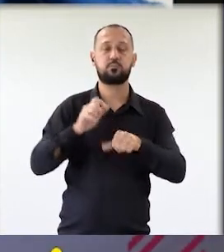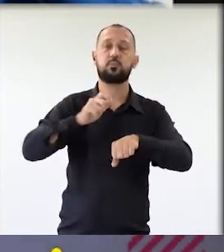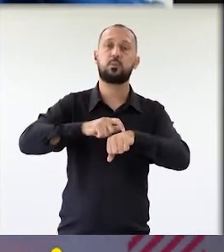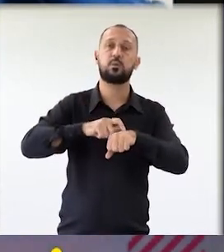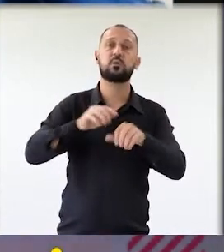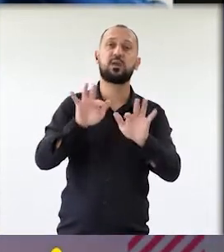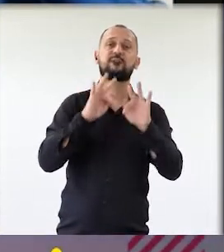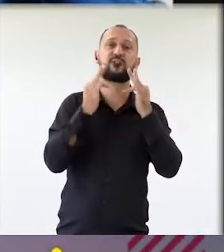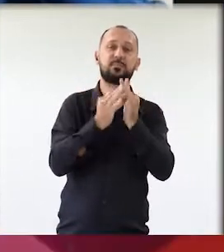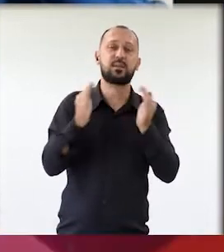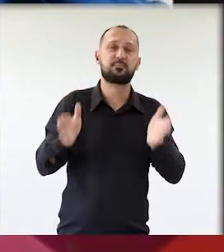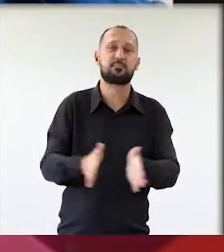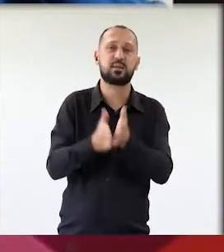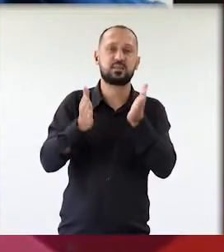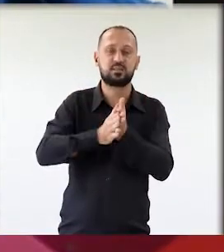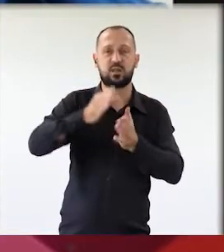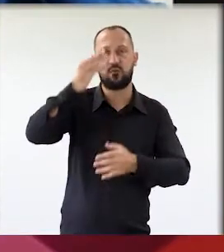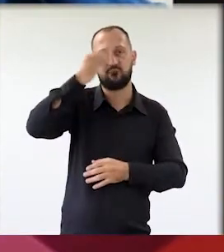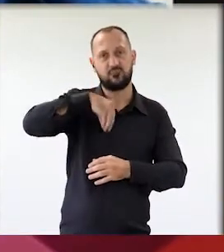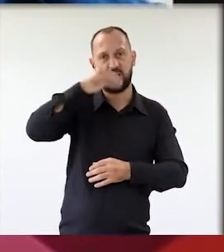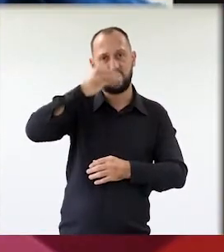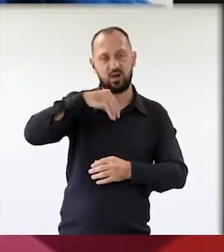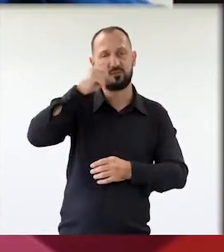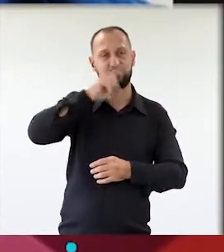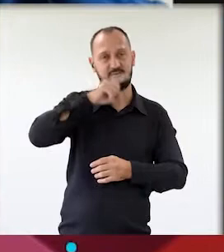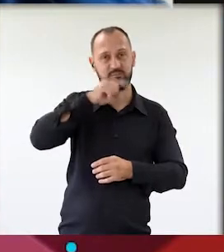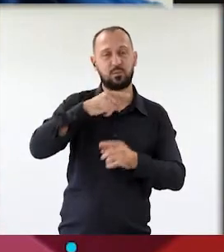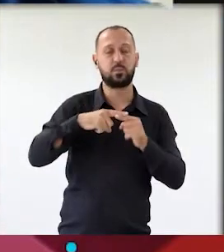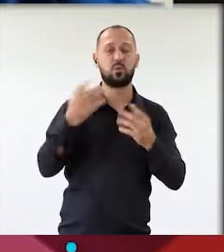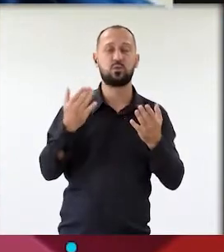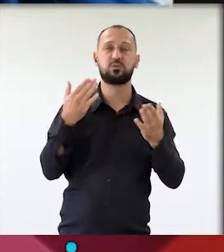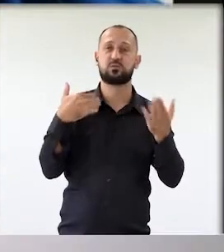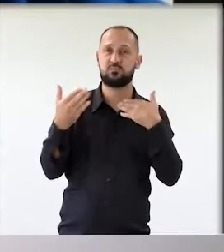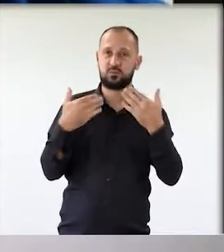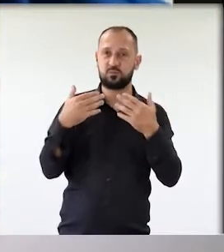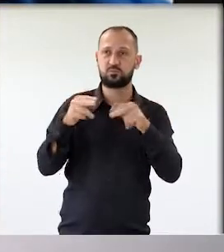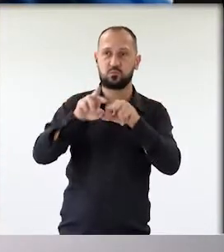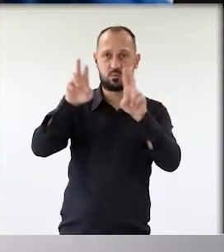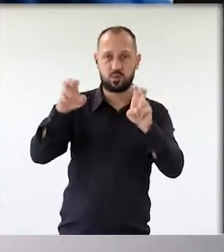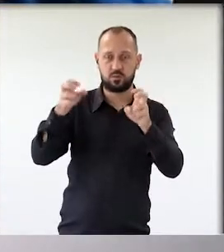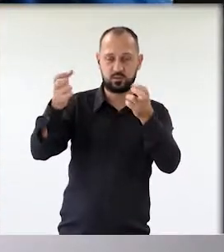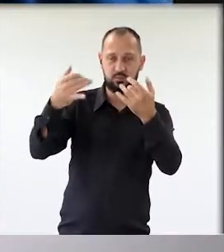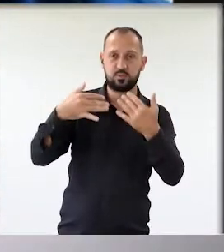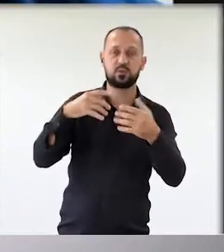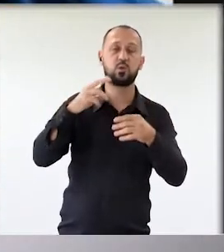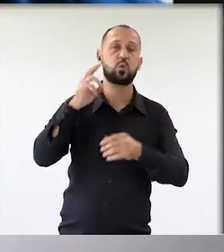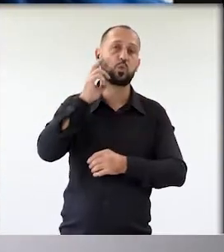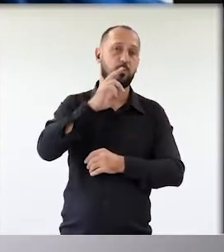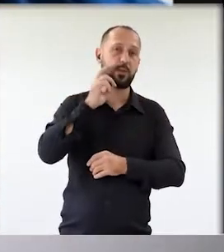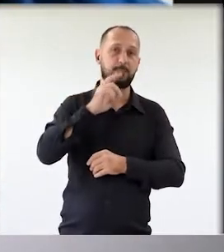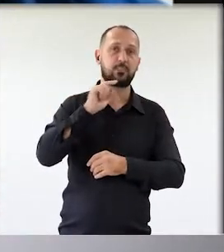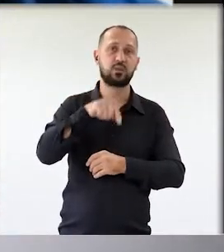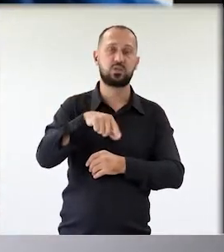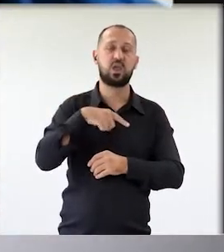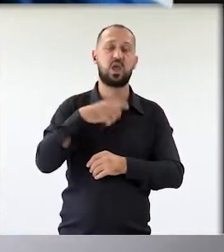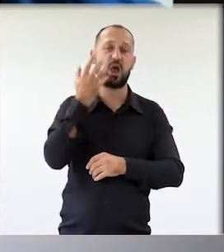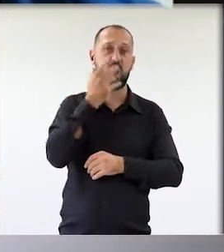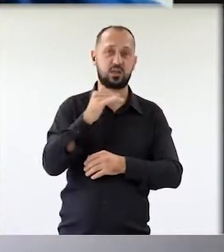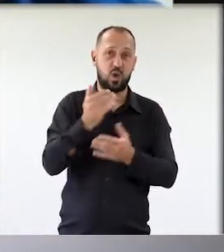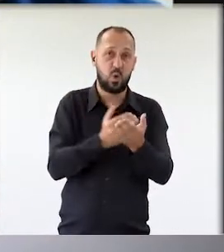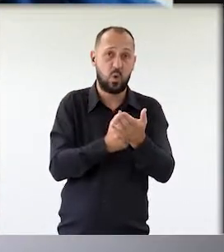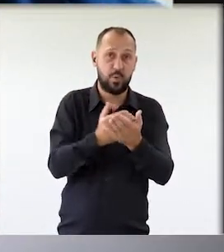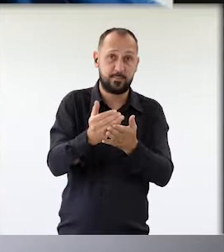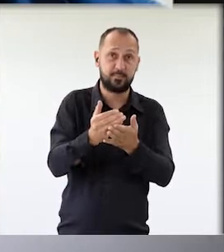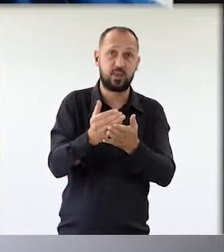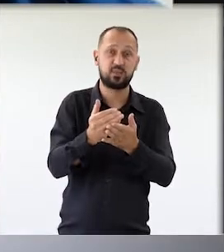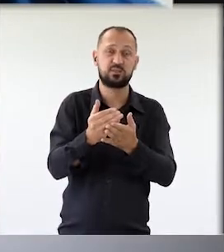sobre a situação das famílias mais vulneráveis, já que aqui no nosso bate-papo a senhora tocou nesse ponto de que normalmente são